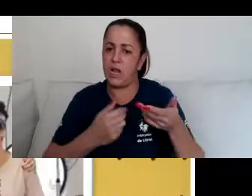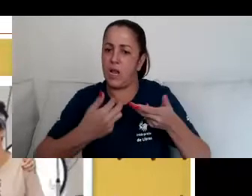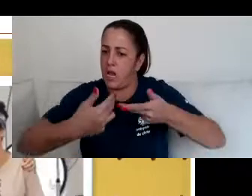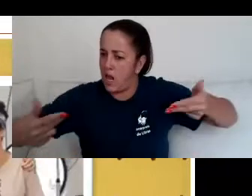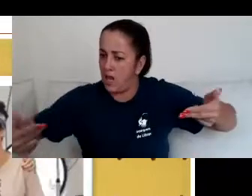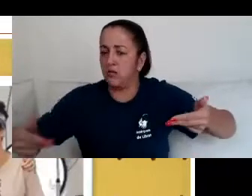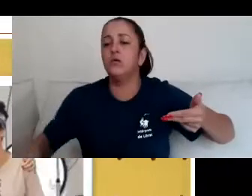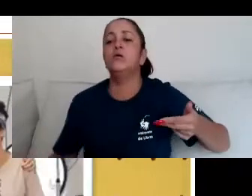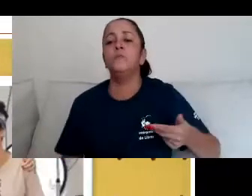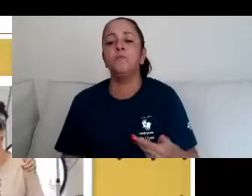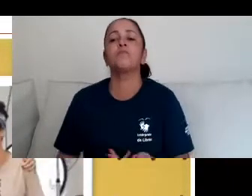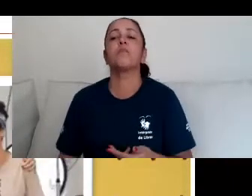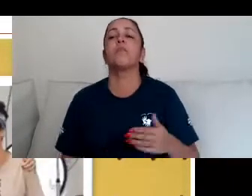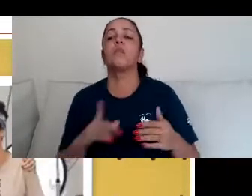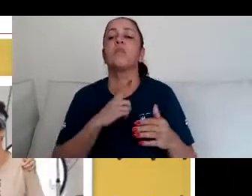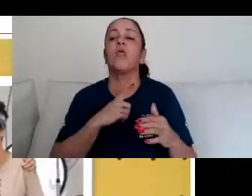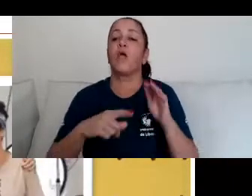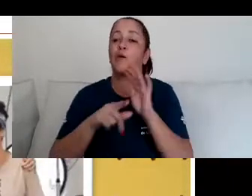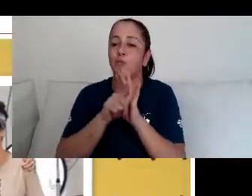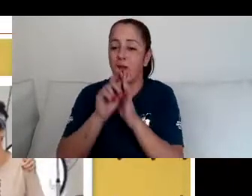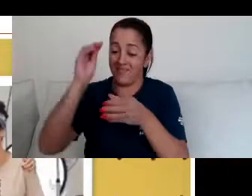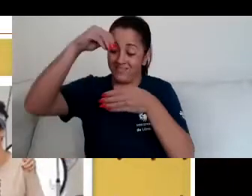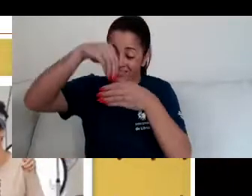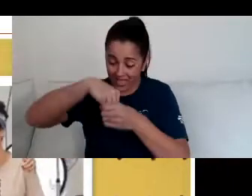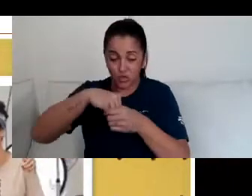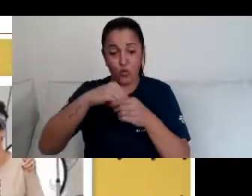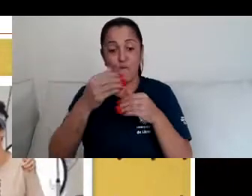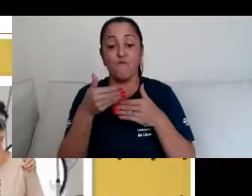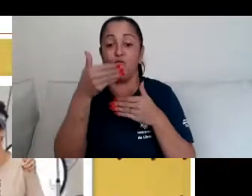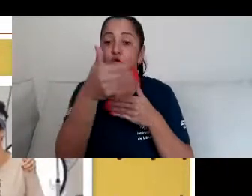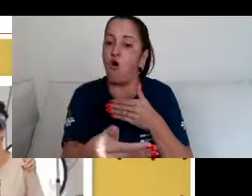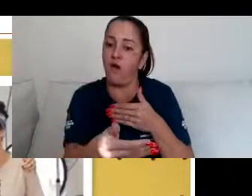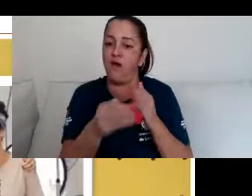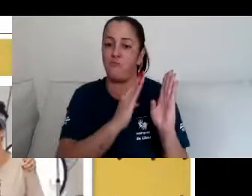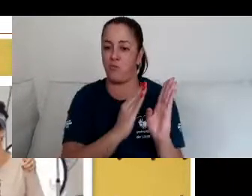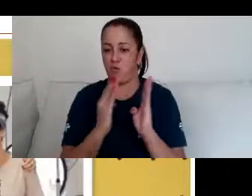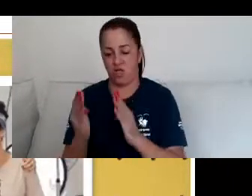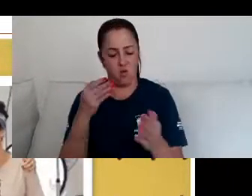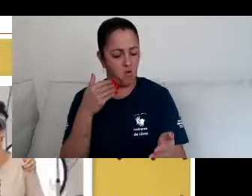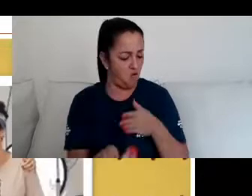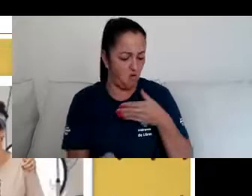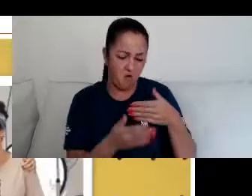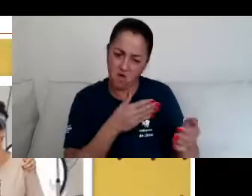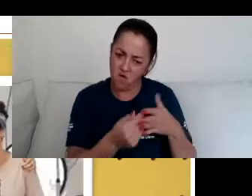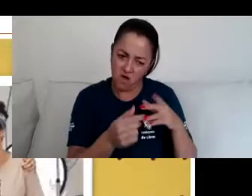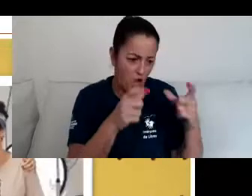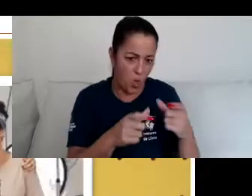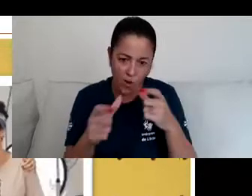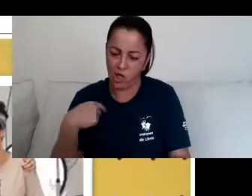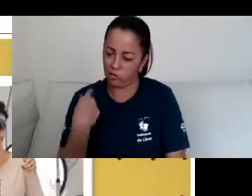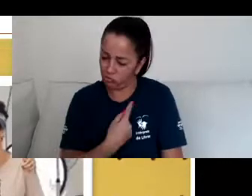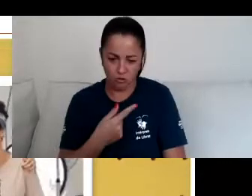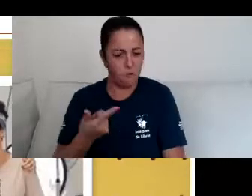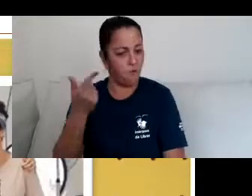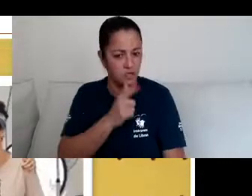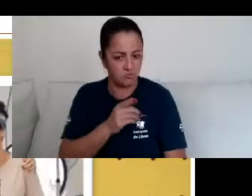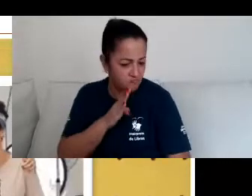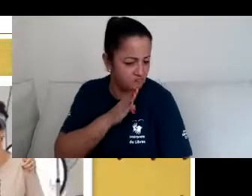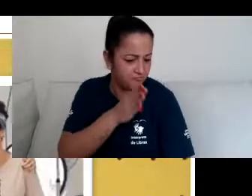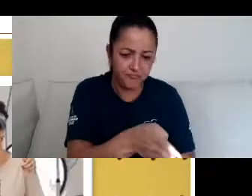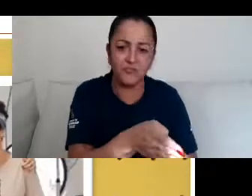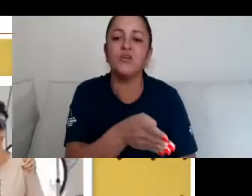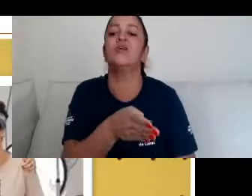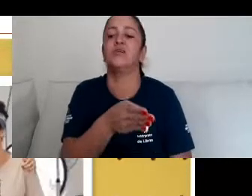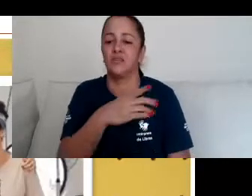autoras negras, dentro e fora das bibliotecas, em qualquer espaço que a gente consiga ocupar. Onde